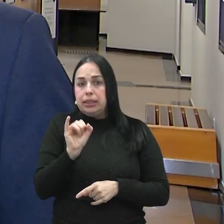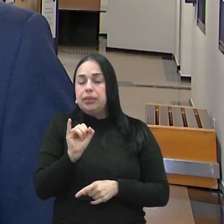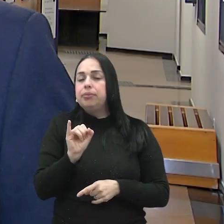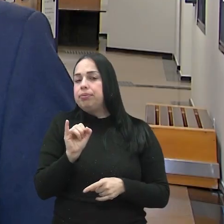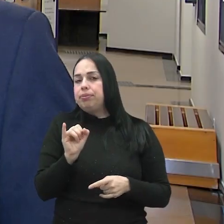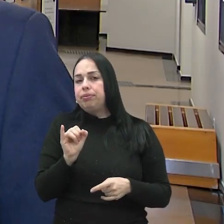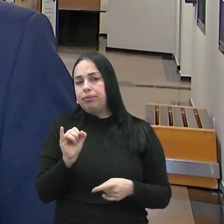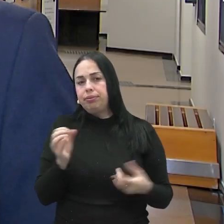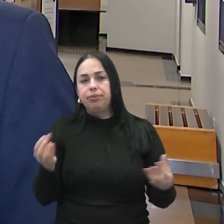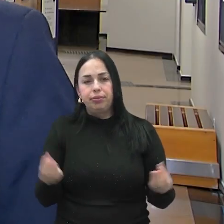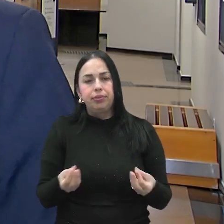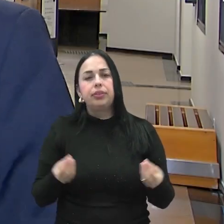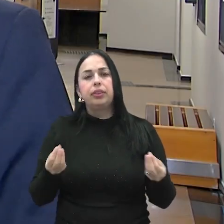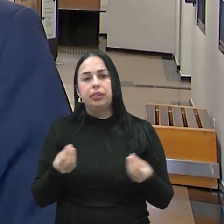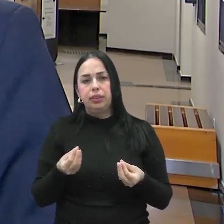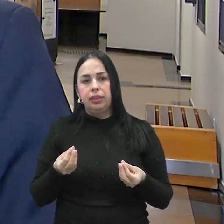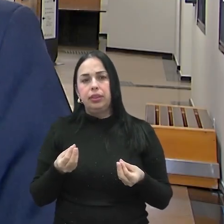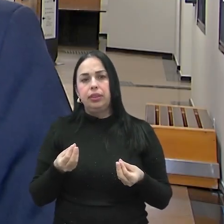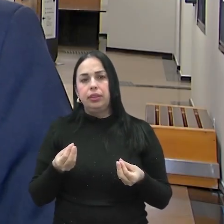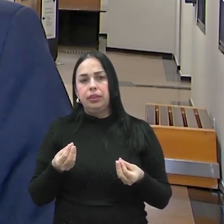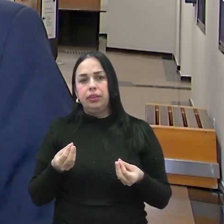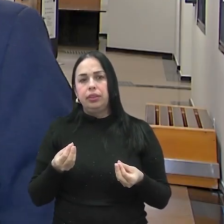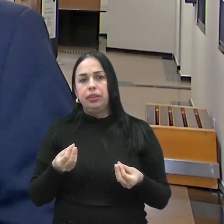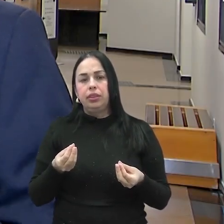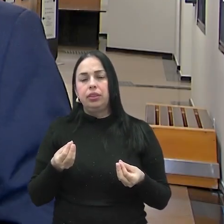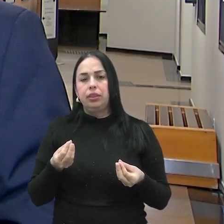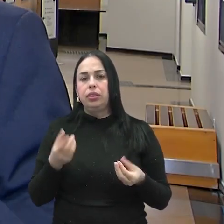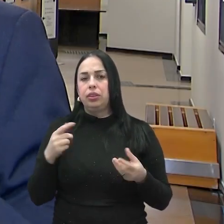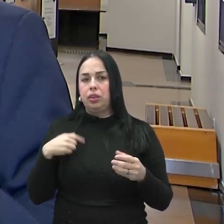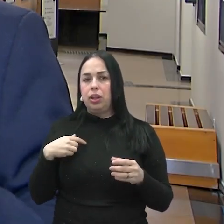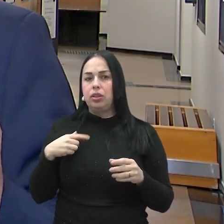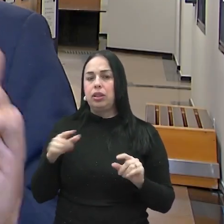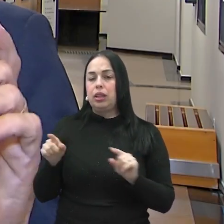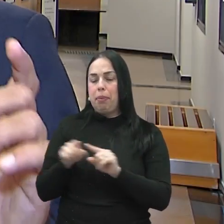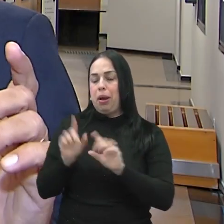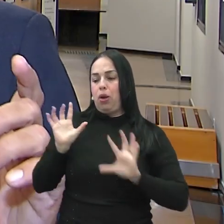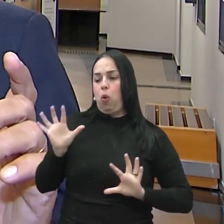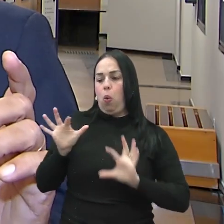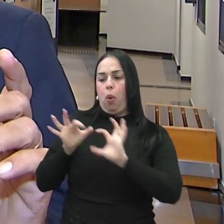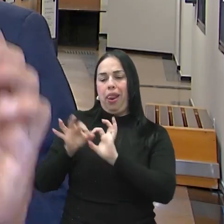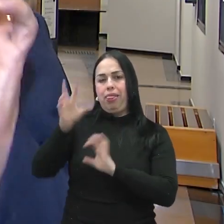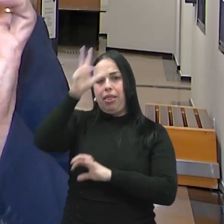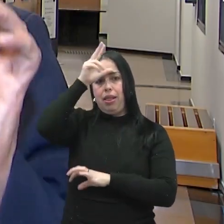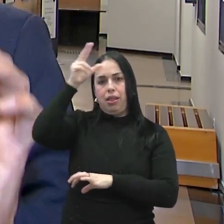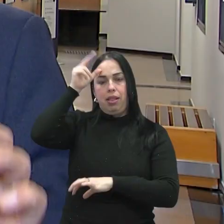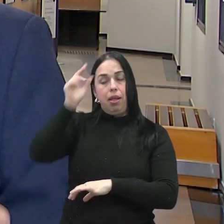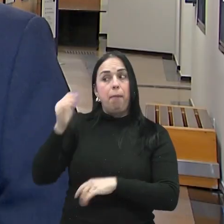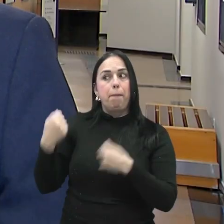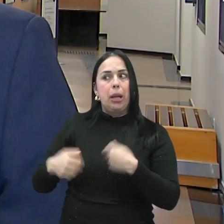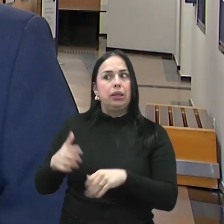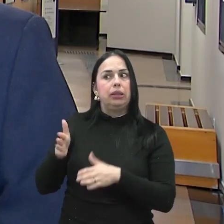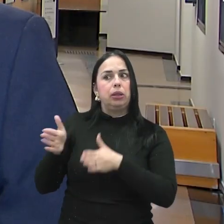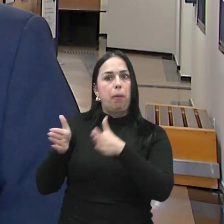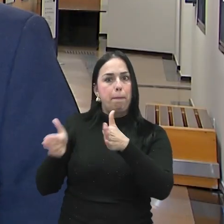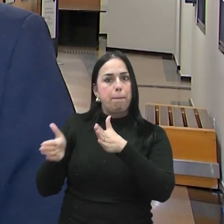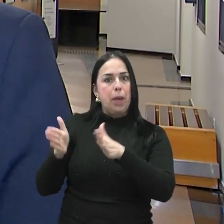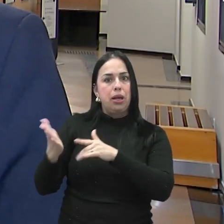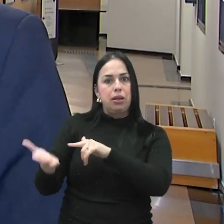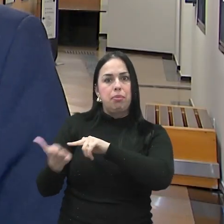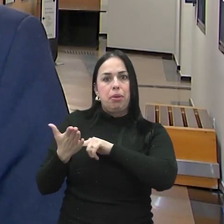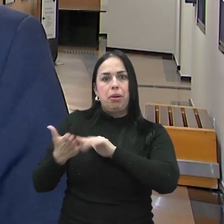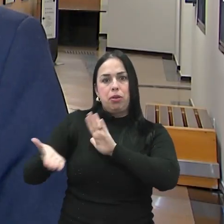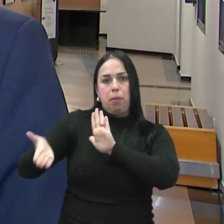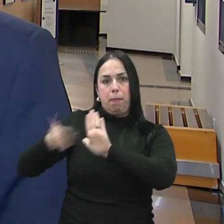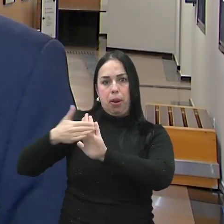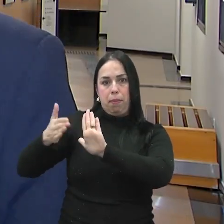feito isso, nós entramos em conexão direta com o Executivo, que vai ter um prazo para apresentar a